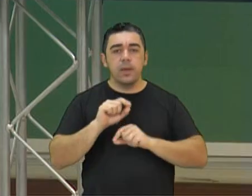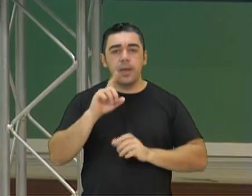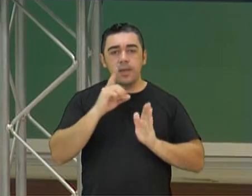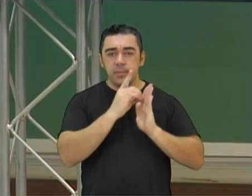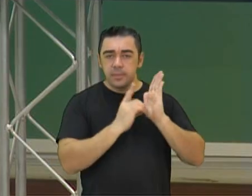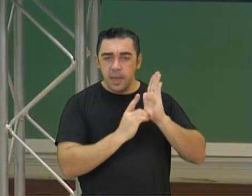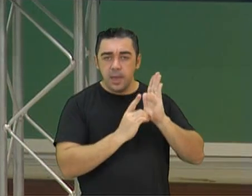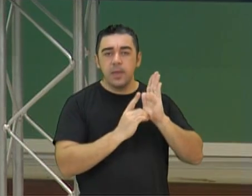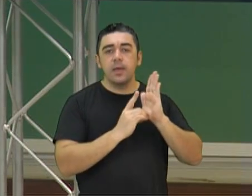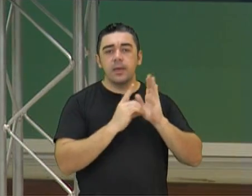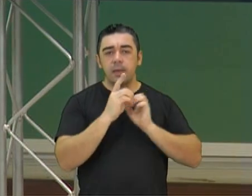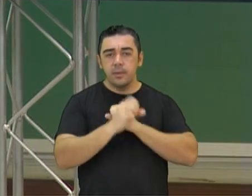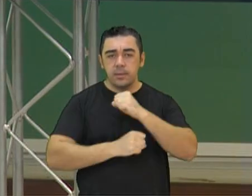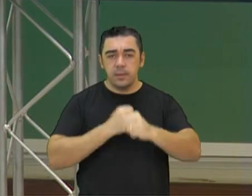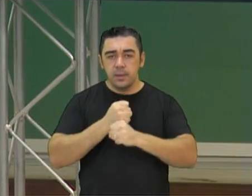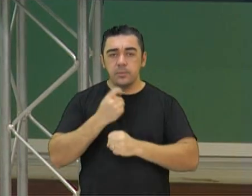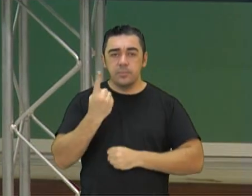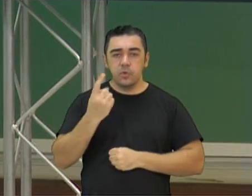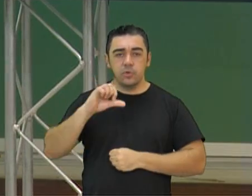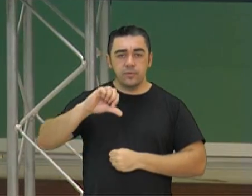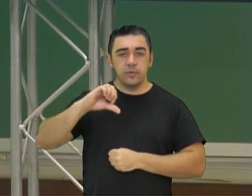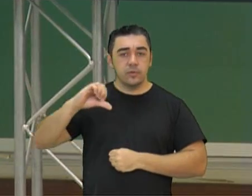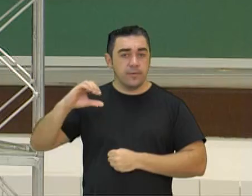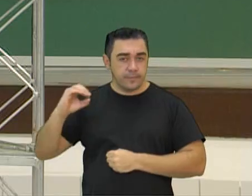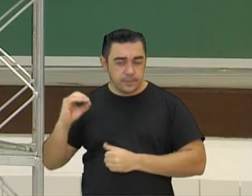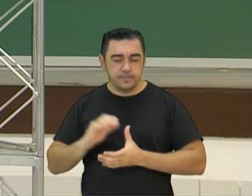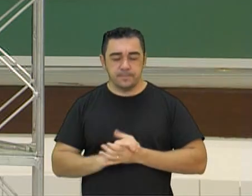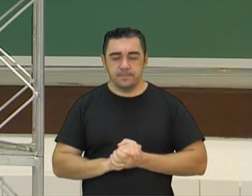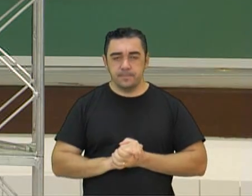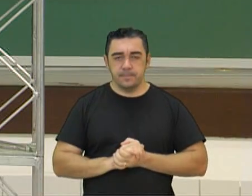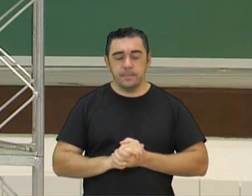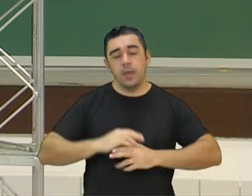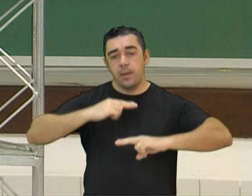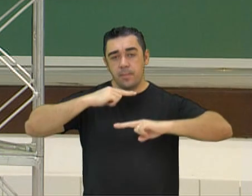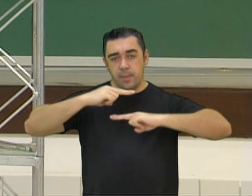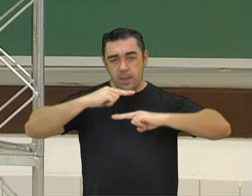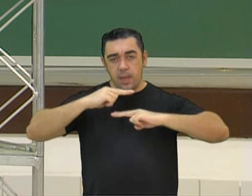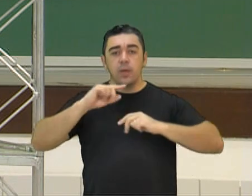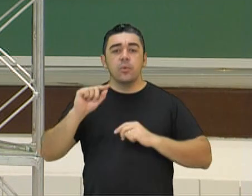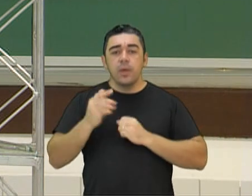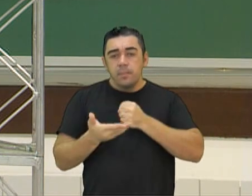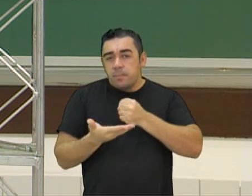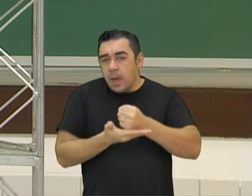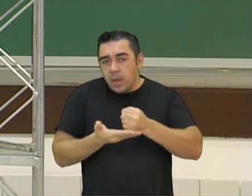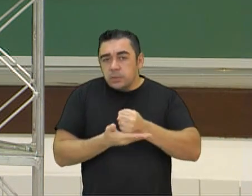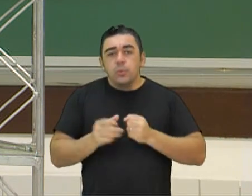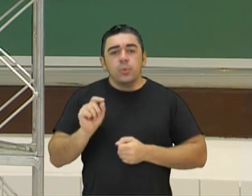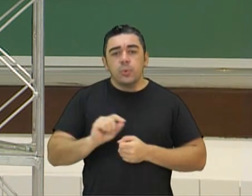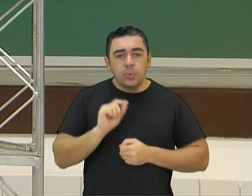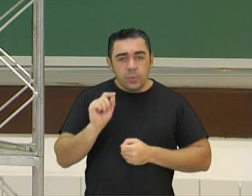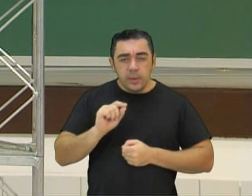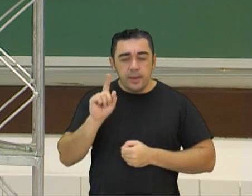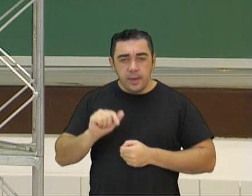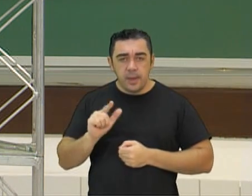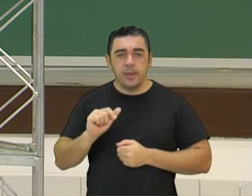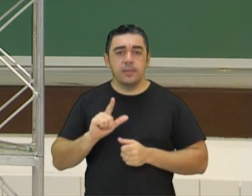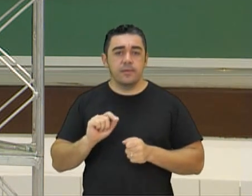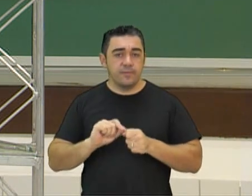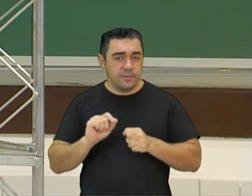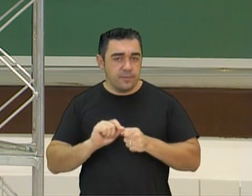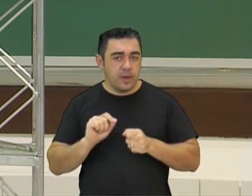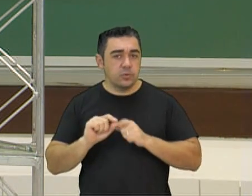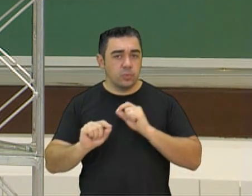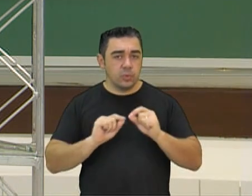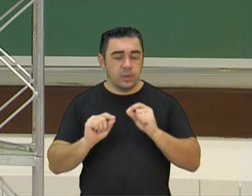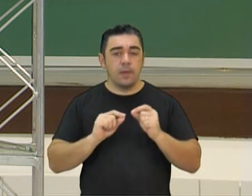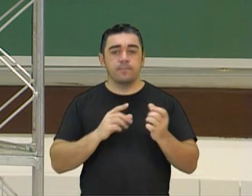de 90. O Pilates, ele tem como base no seu trabalho a contração